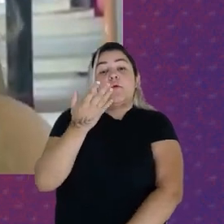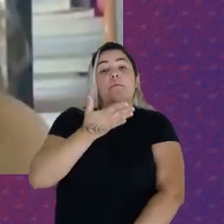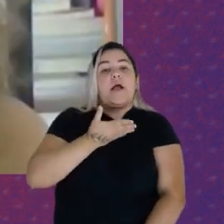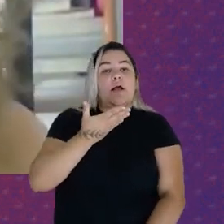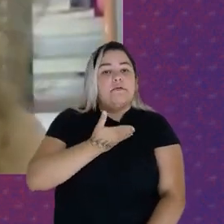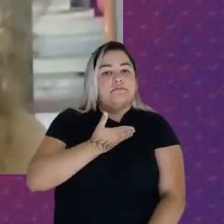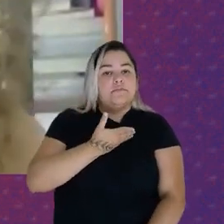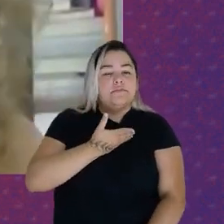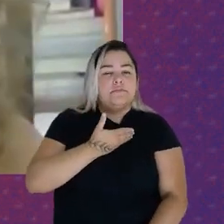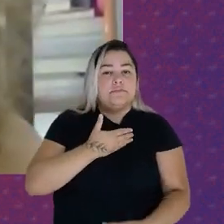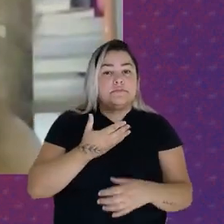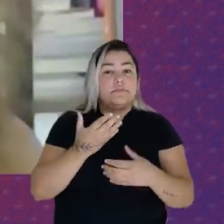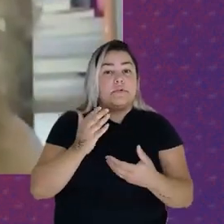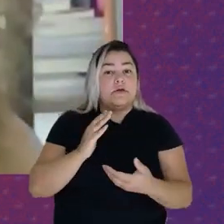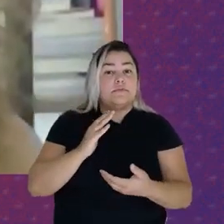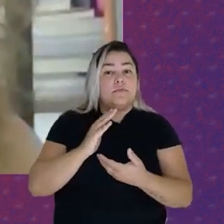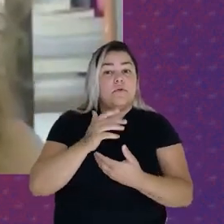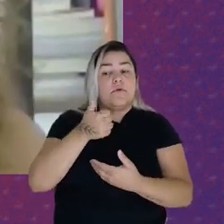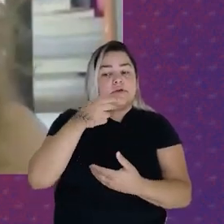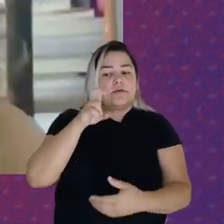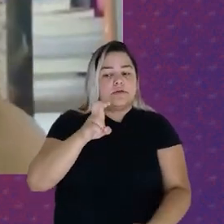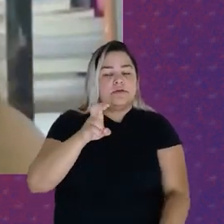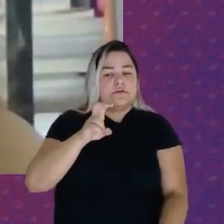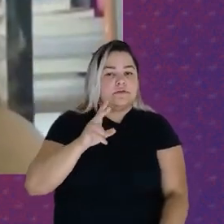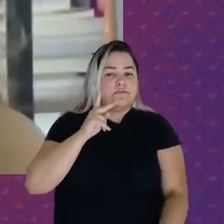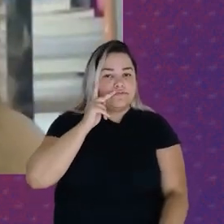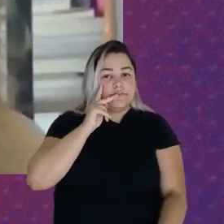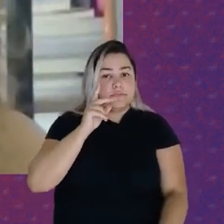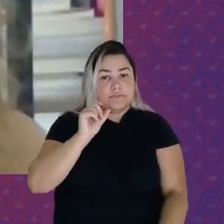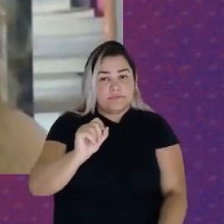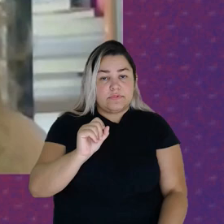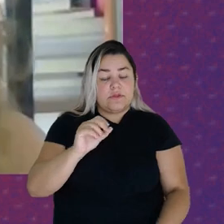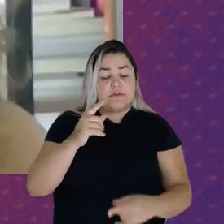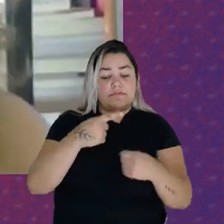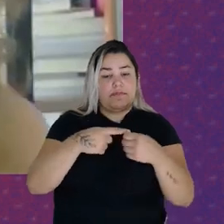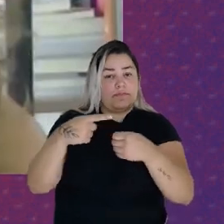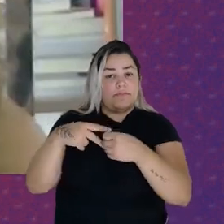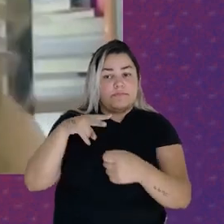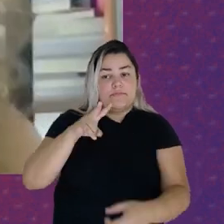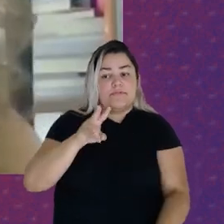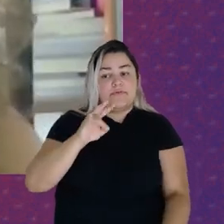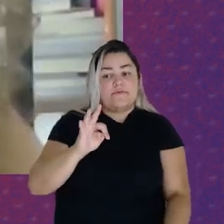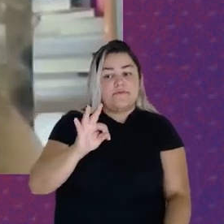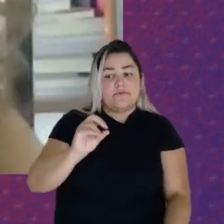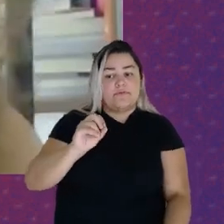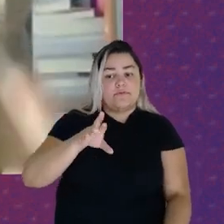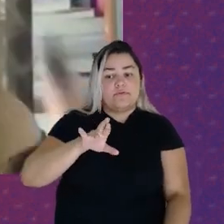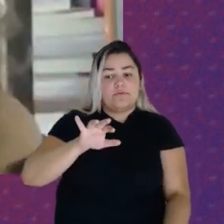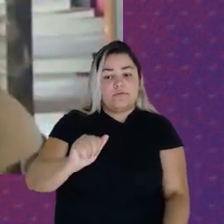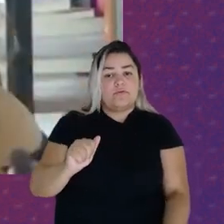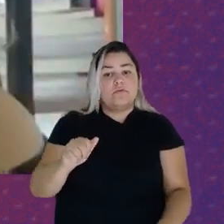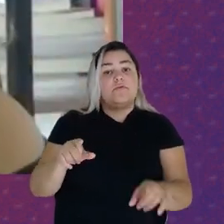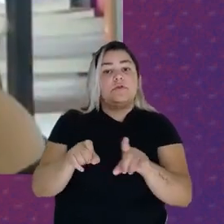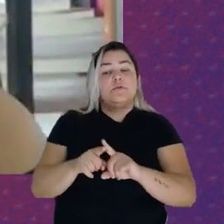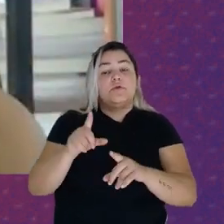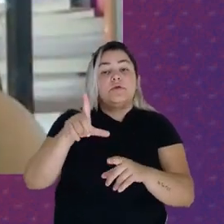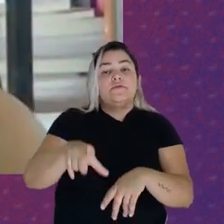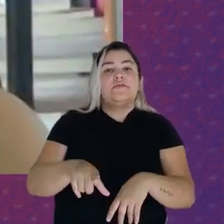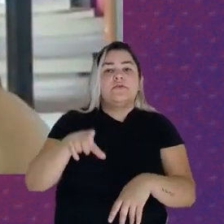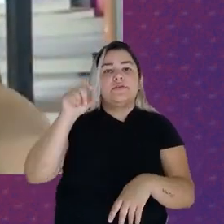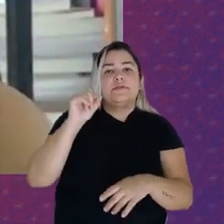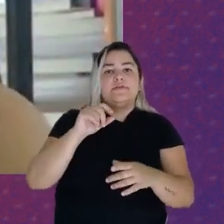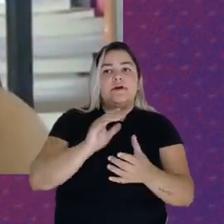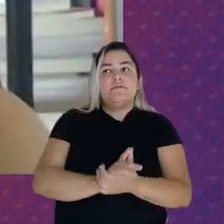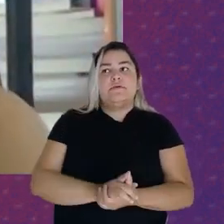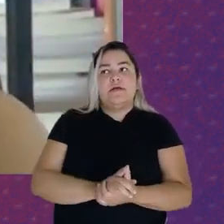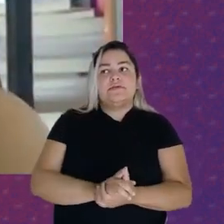na Câmara que é composta por 15 vereadores. Na cidade de Vitória, nos últimos 20 anos, a gente só elegeu uma mulher vereadora